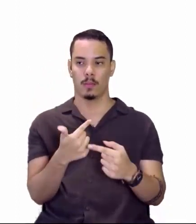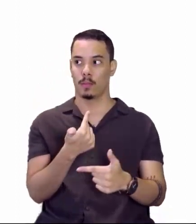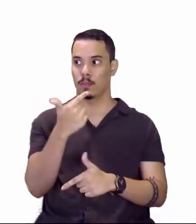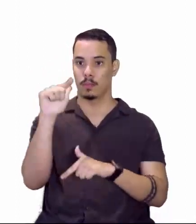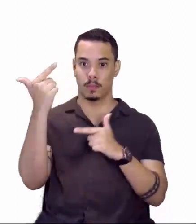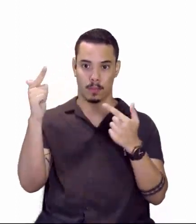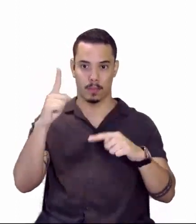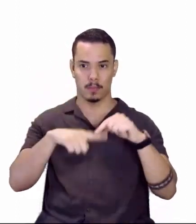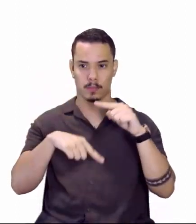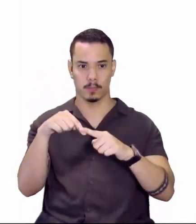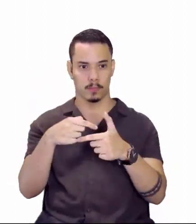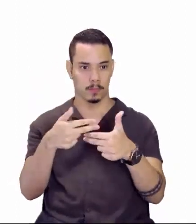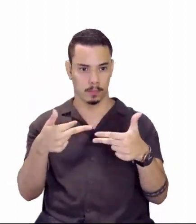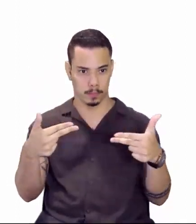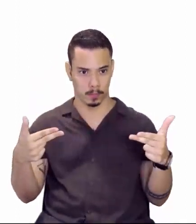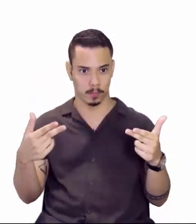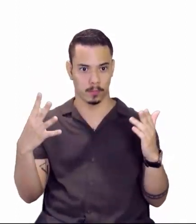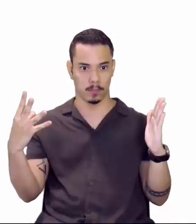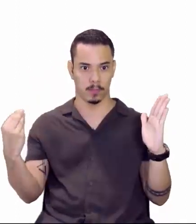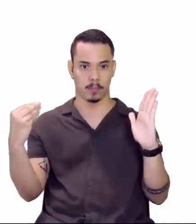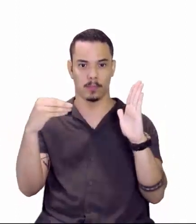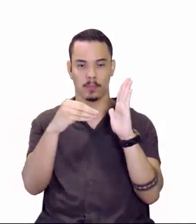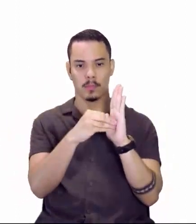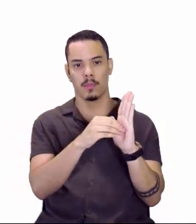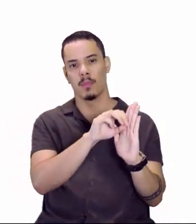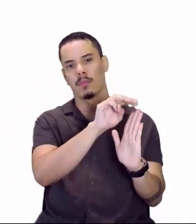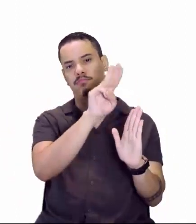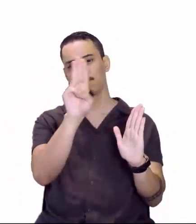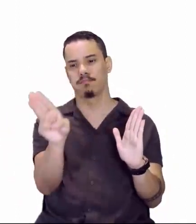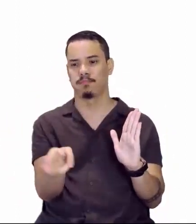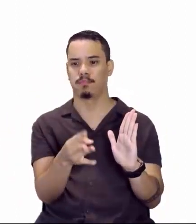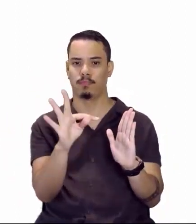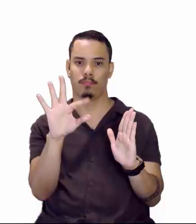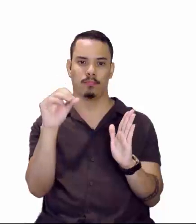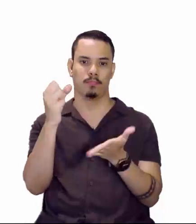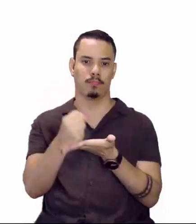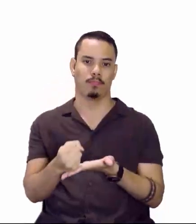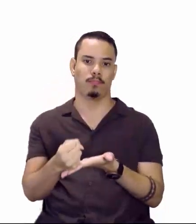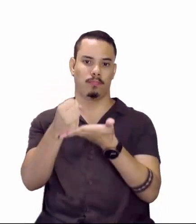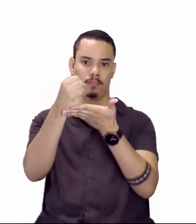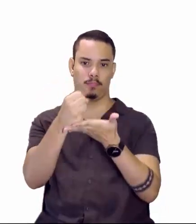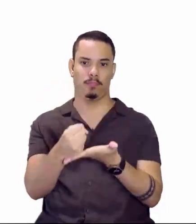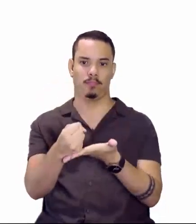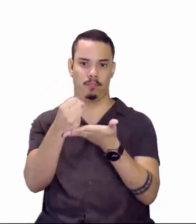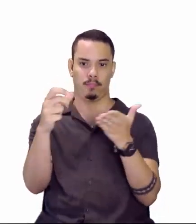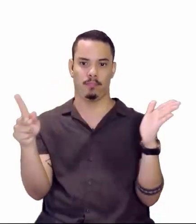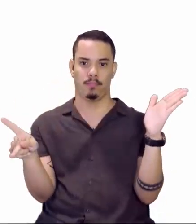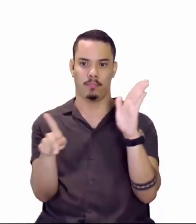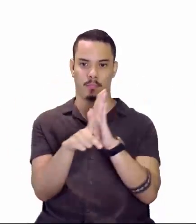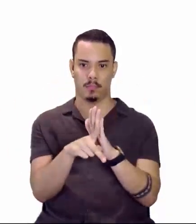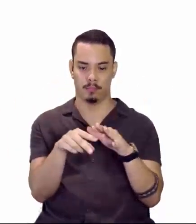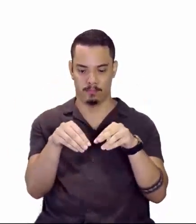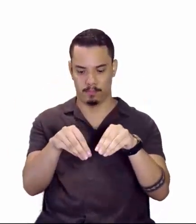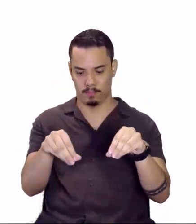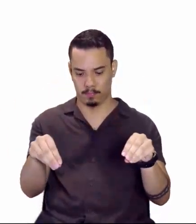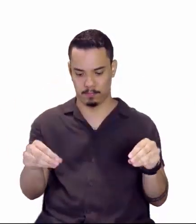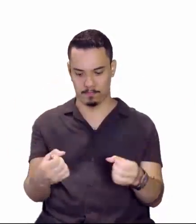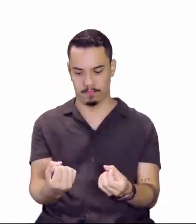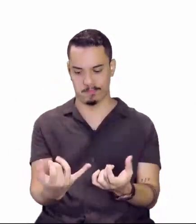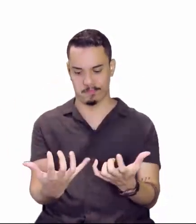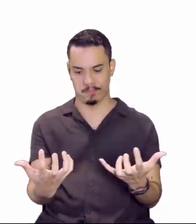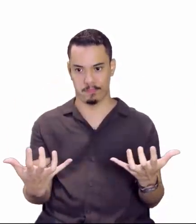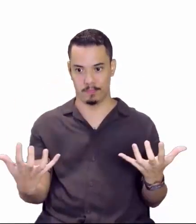outros recursos, são adicionados milhões de toneladas de fertilizante no solo,